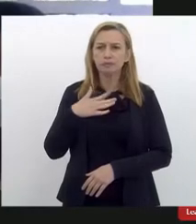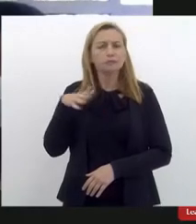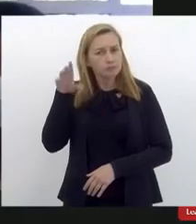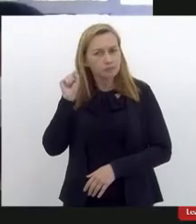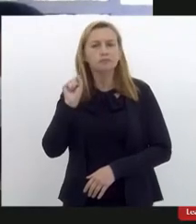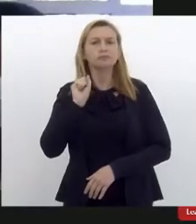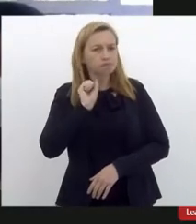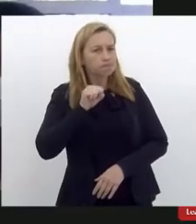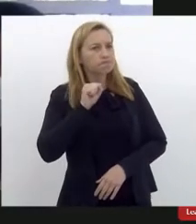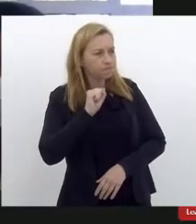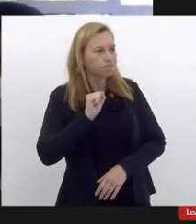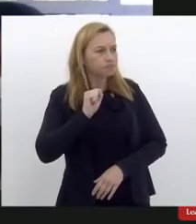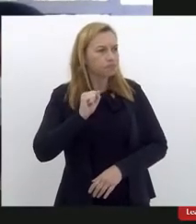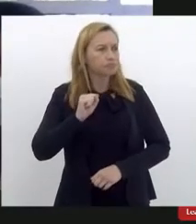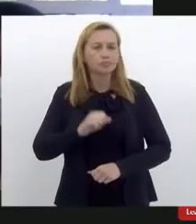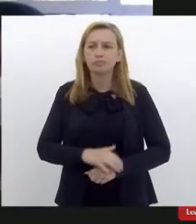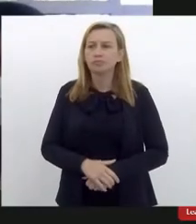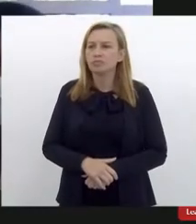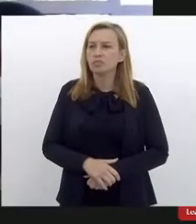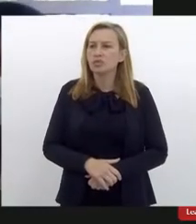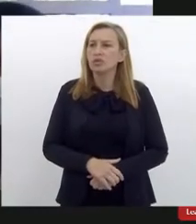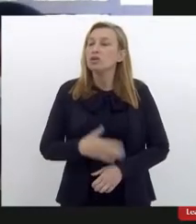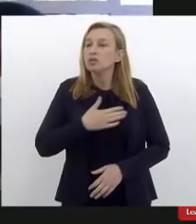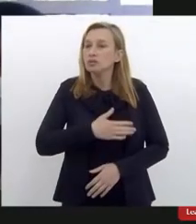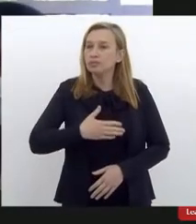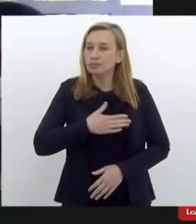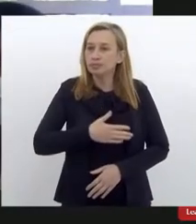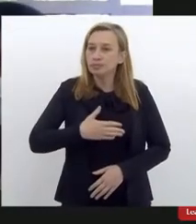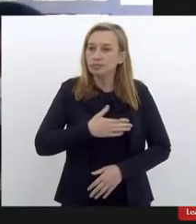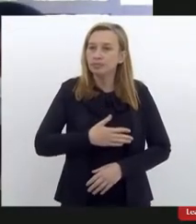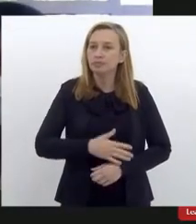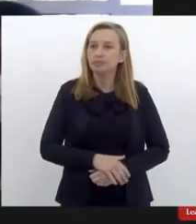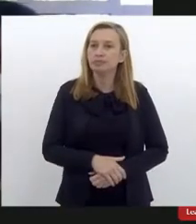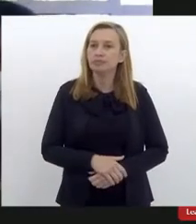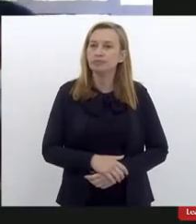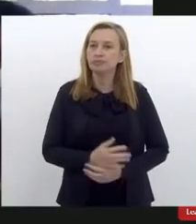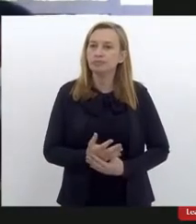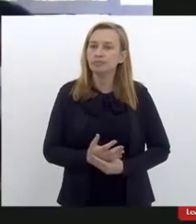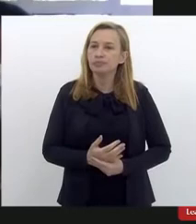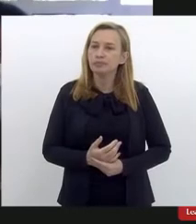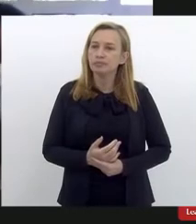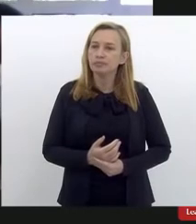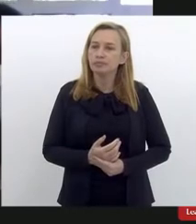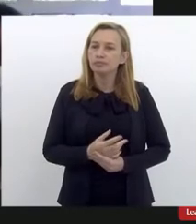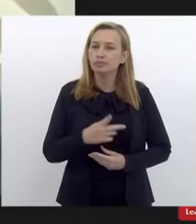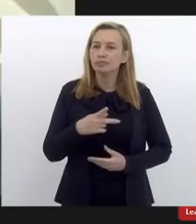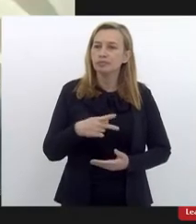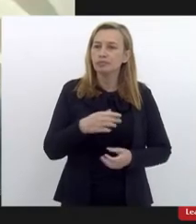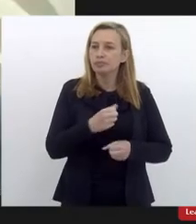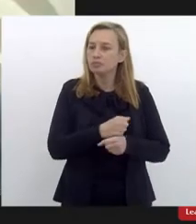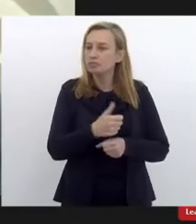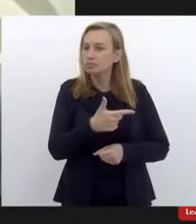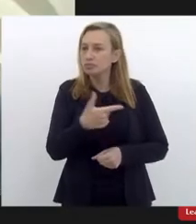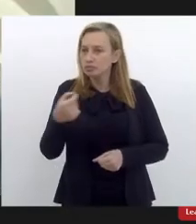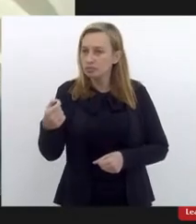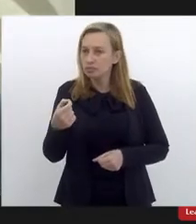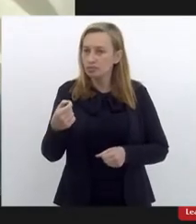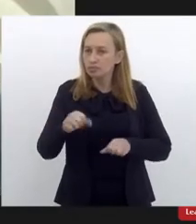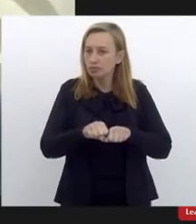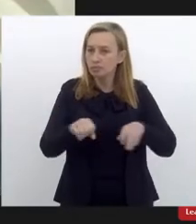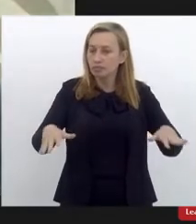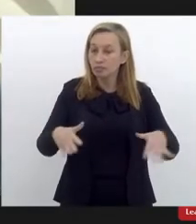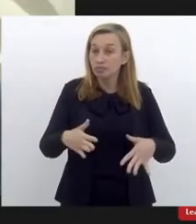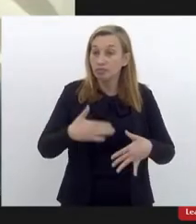Conseguimos, sim. Sim. Gostaria de começar citando 2020. A pandemia pegou todo de